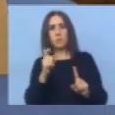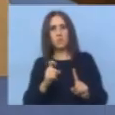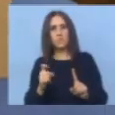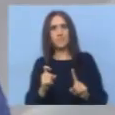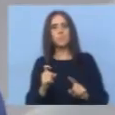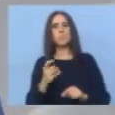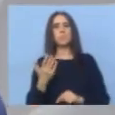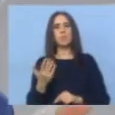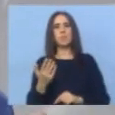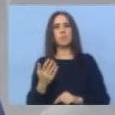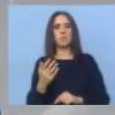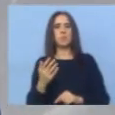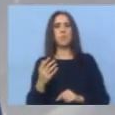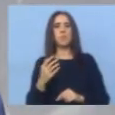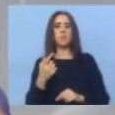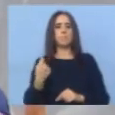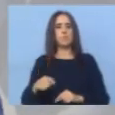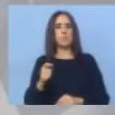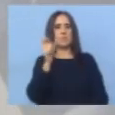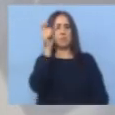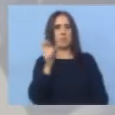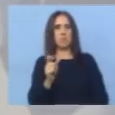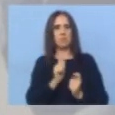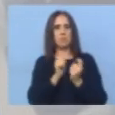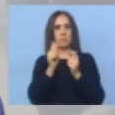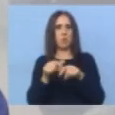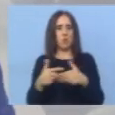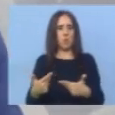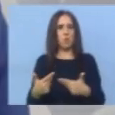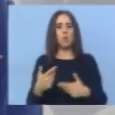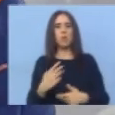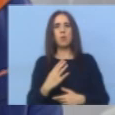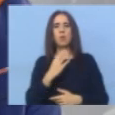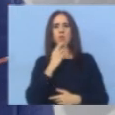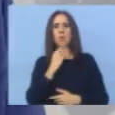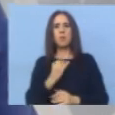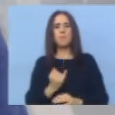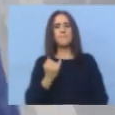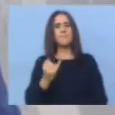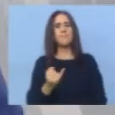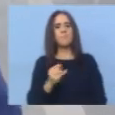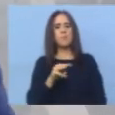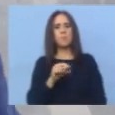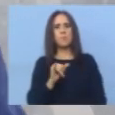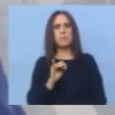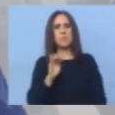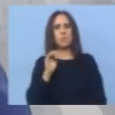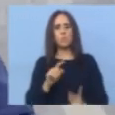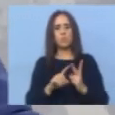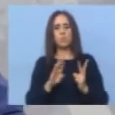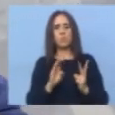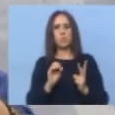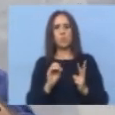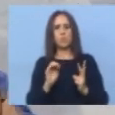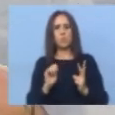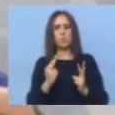já chamavam Salva Kiir, que agora é o presidente, portanto, o que sucedeu a Moisés, o Josué. Portanto, eles